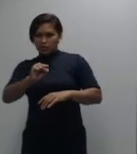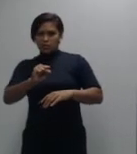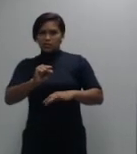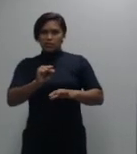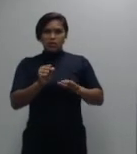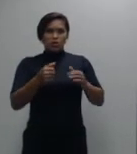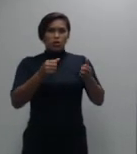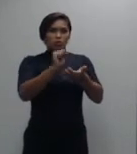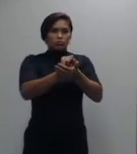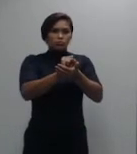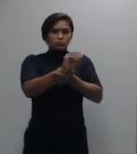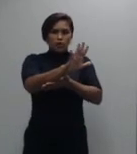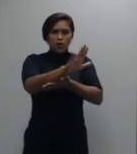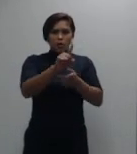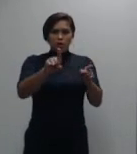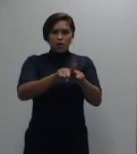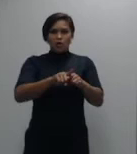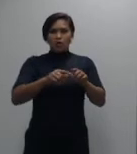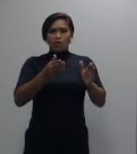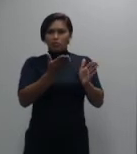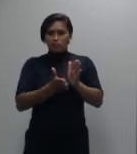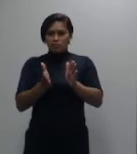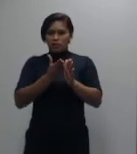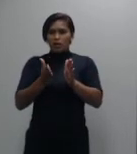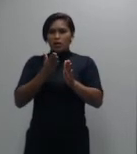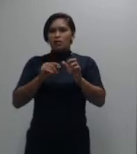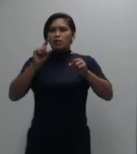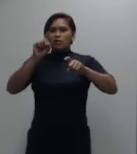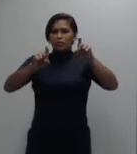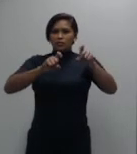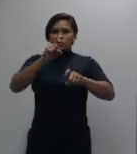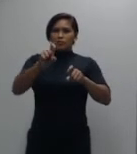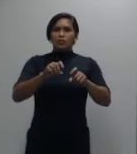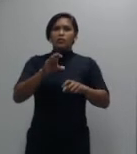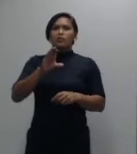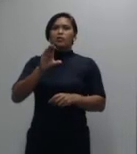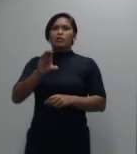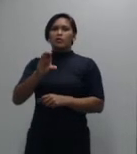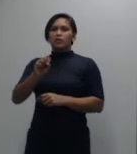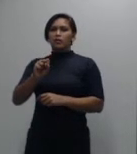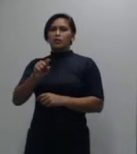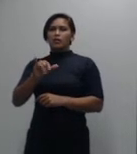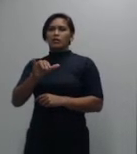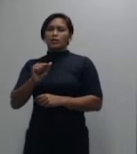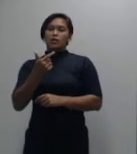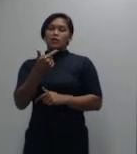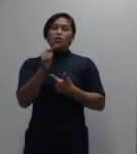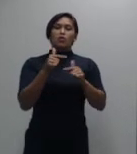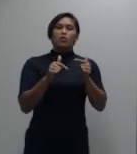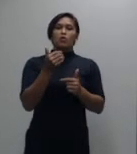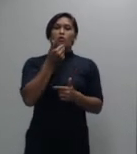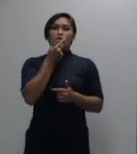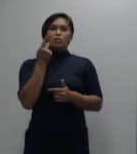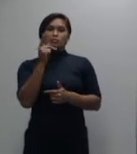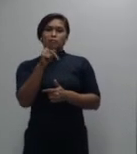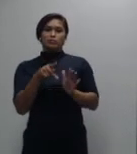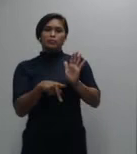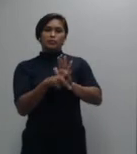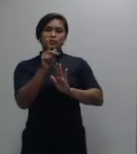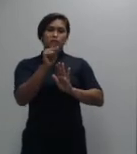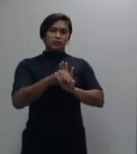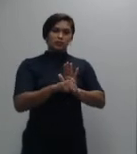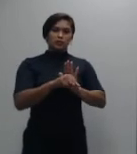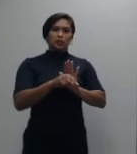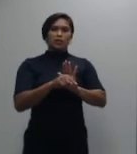copio arquivos no computador Doutor calibrar e por mesmo intermediário eu oferecer enviar documentos a